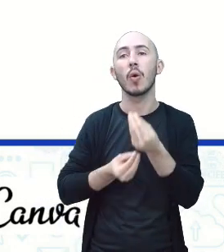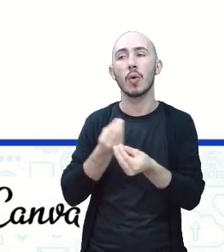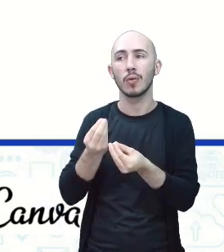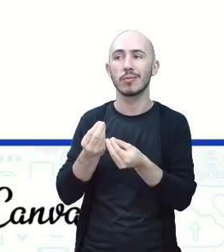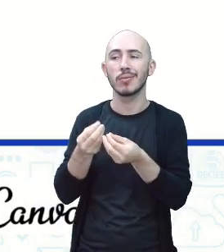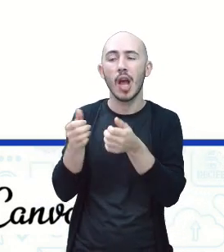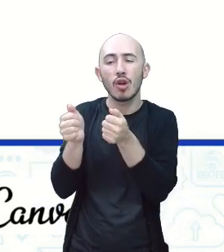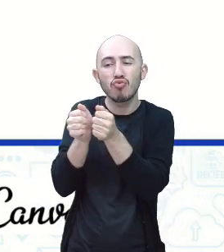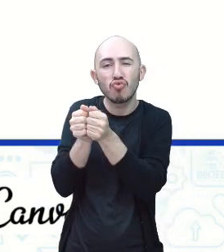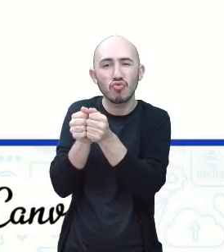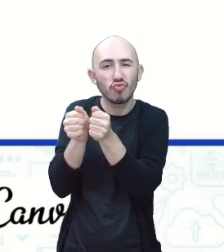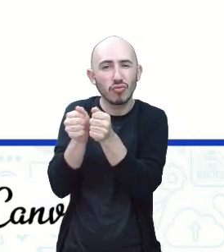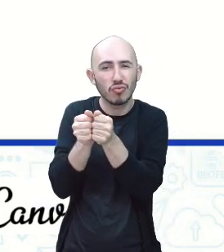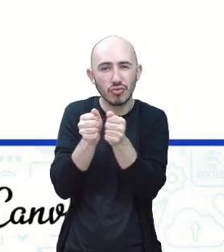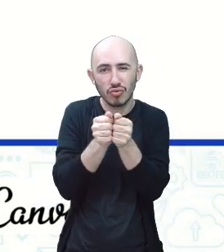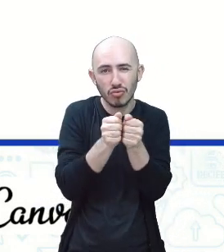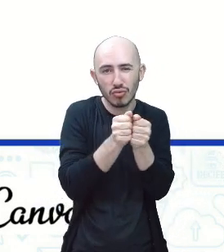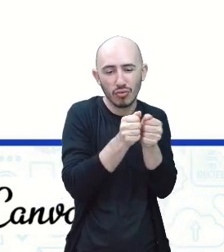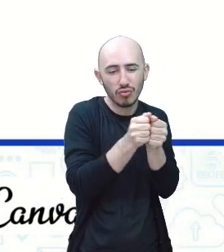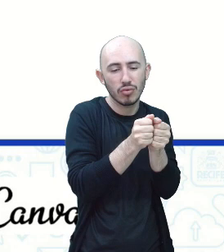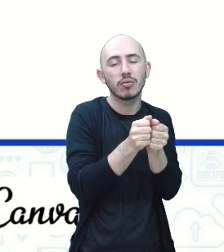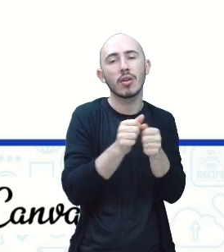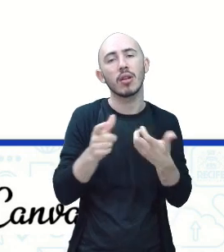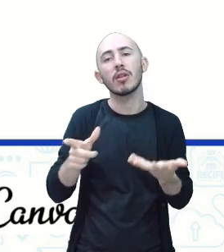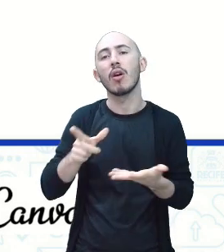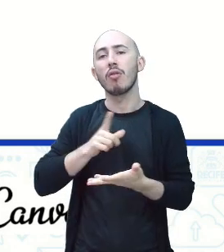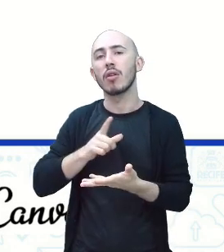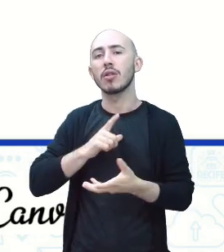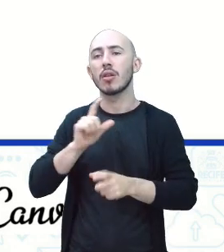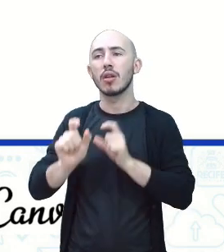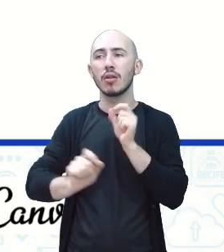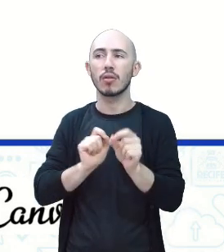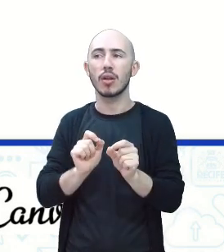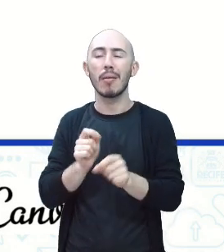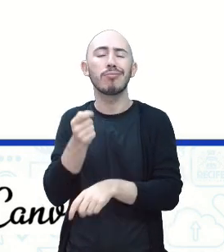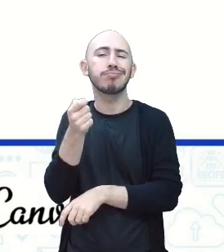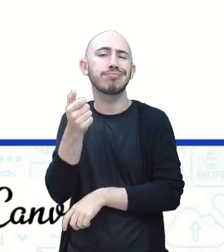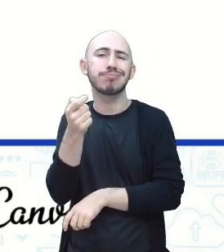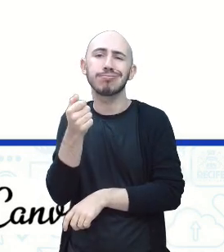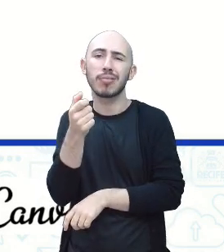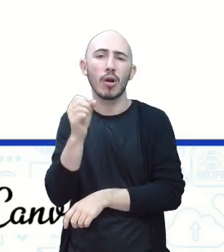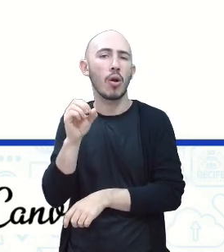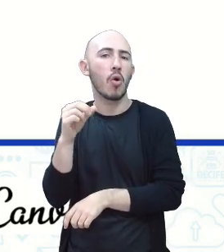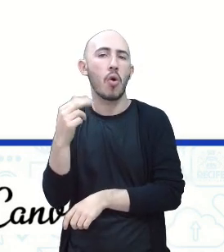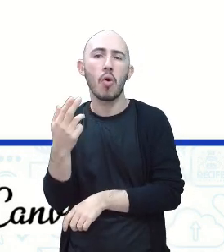seja, bem juntinhas. E elas possuem pouca ou nenhuma